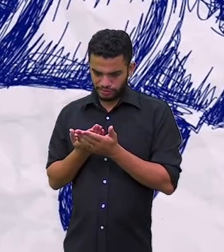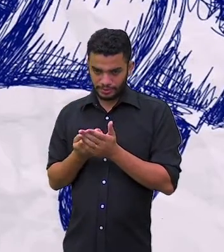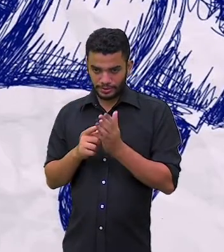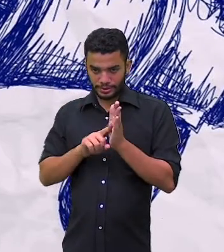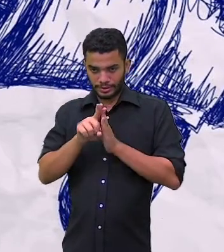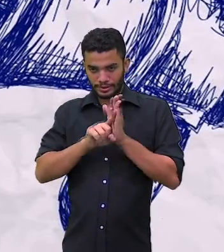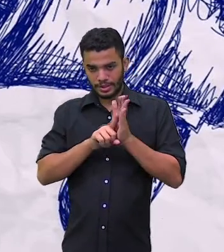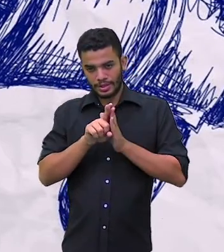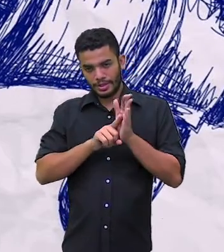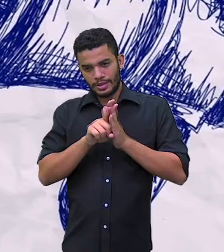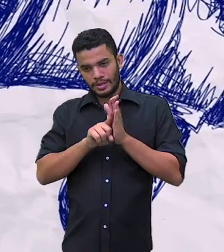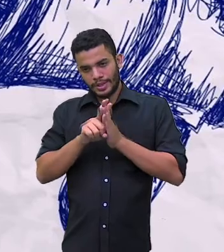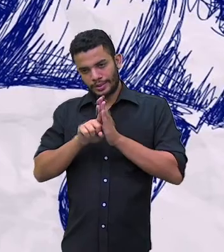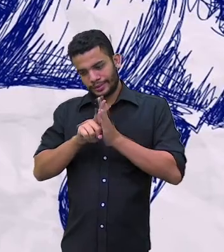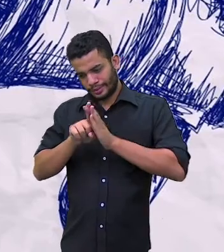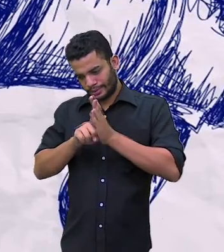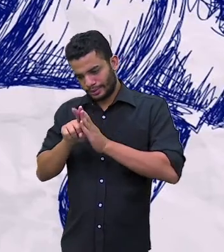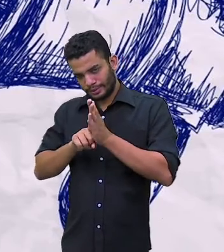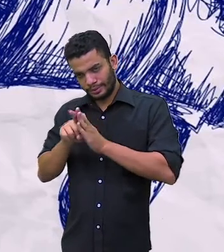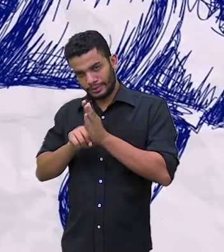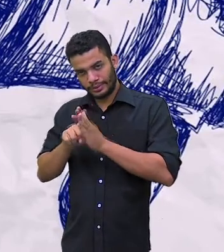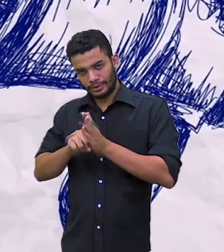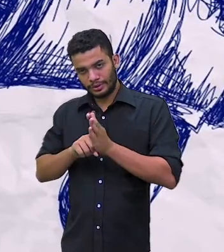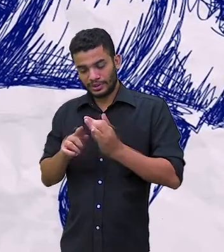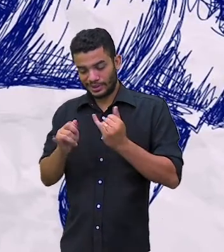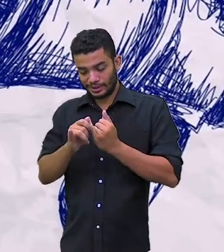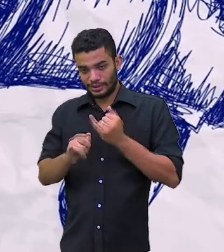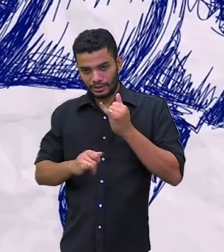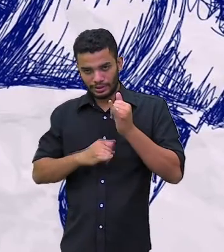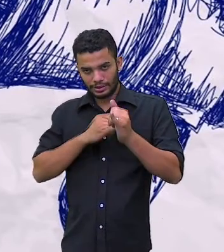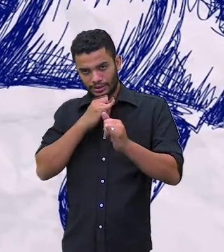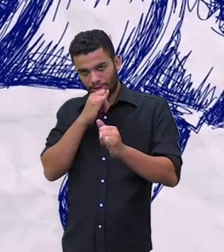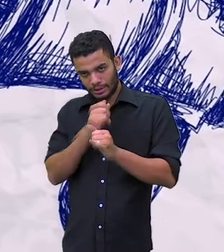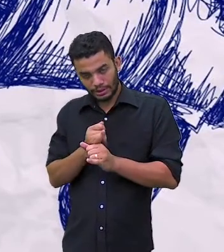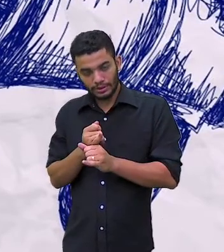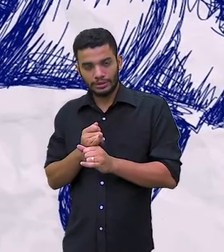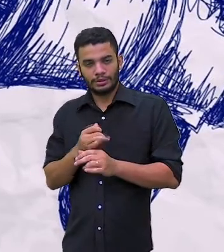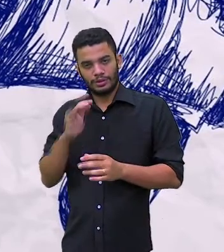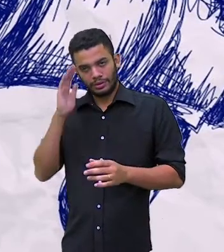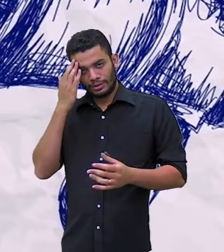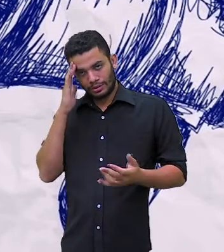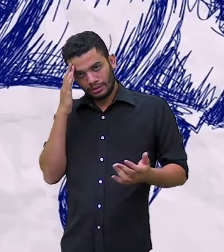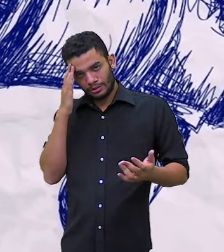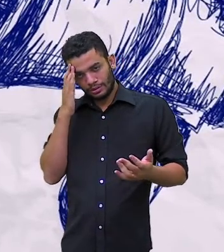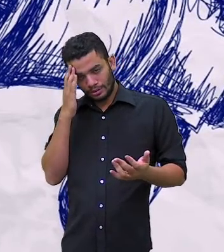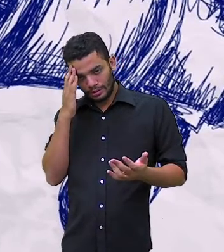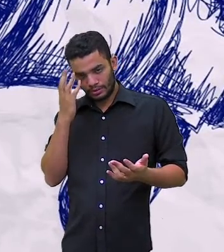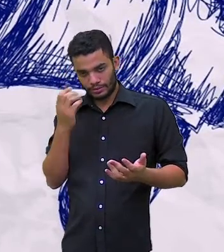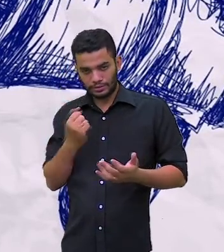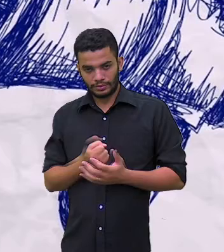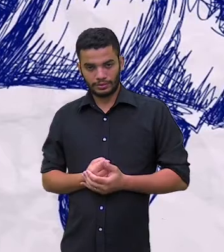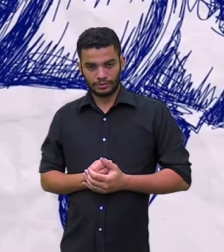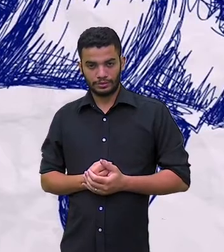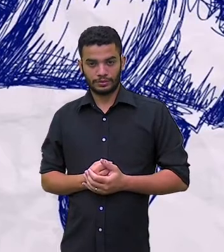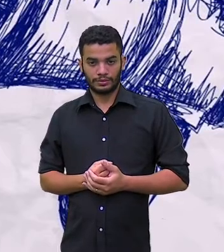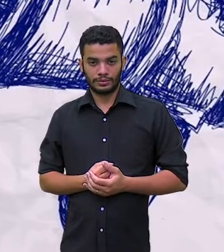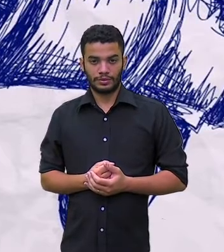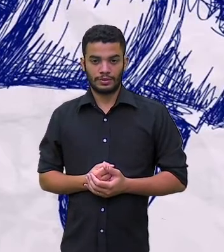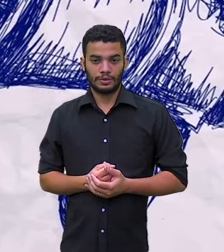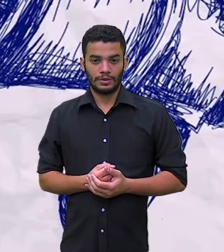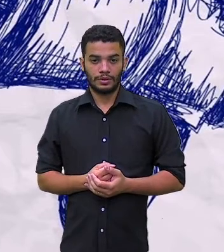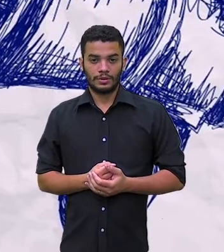muito importante, né? Procurar dados, né? Coletar dados aí sobre esse tema. Crie um título que